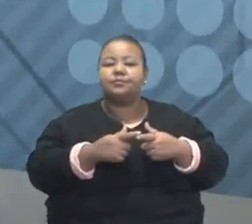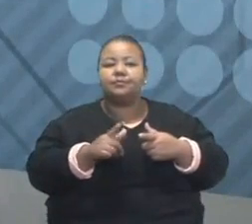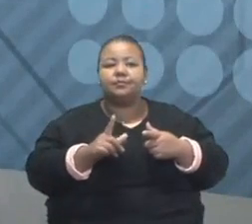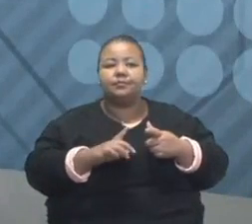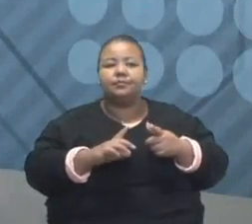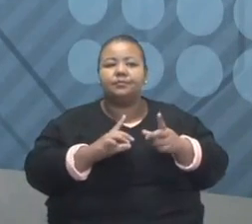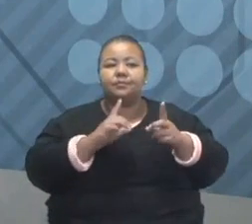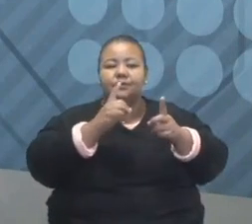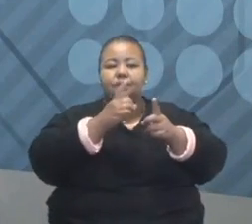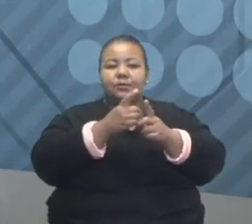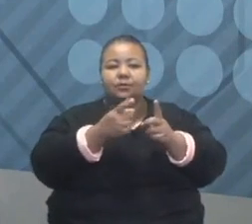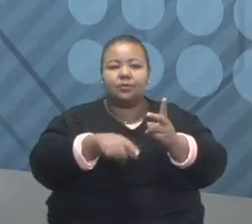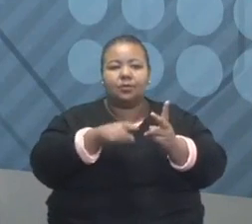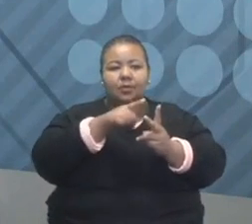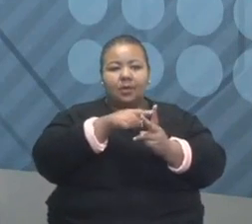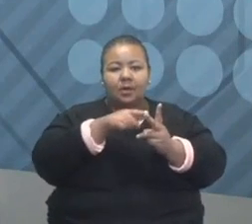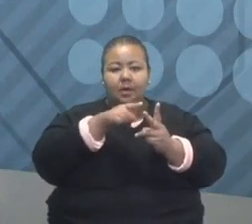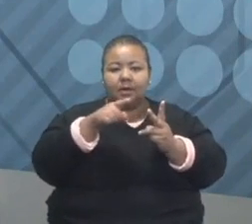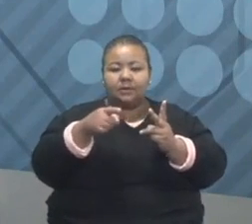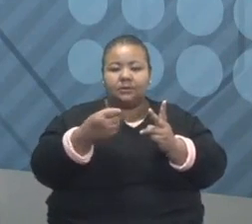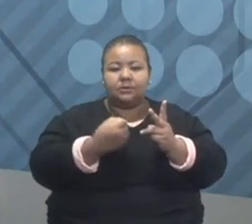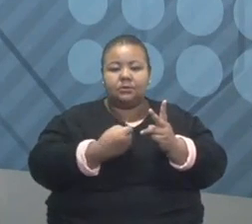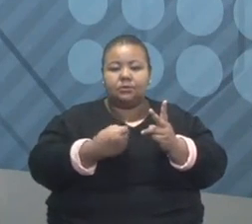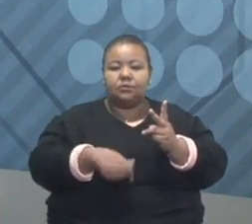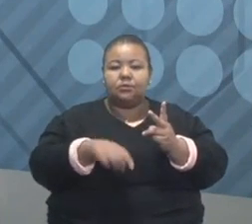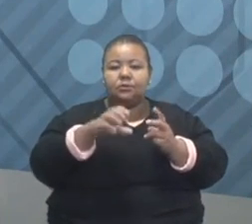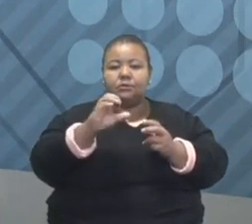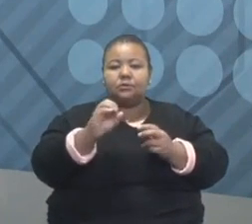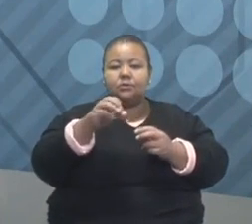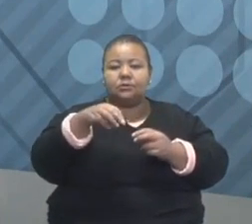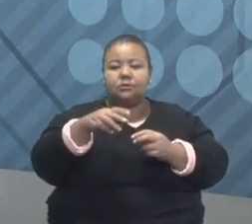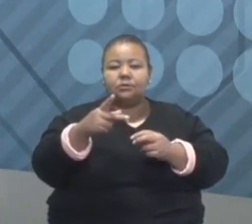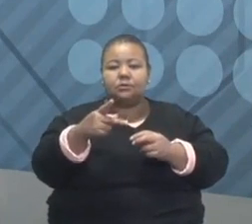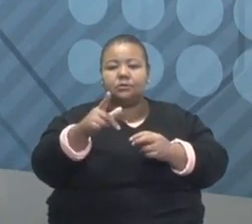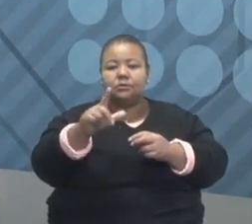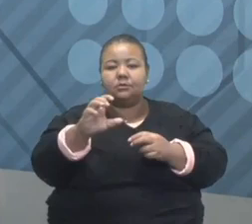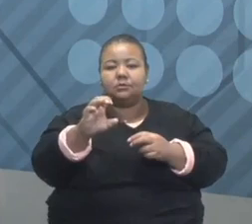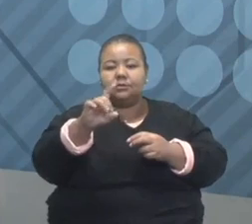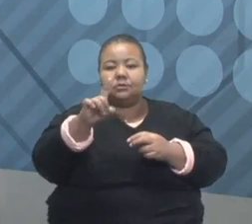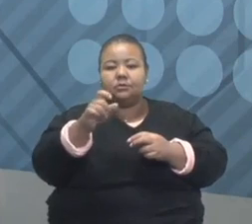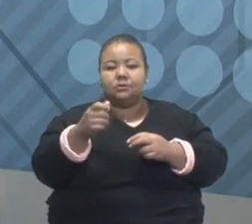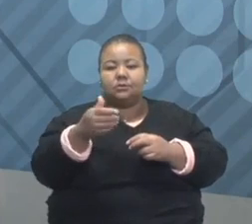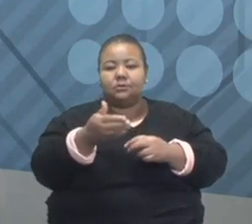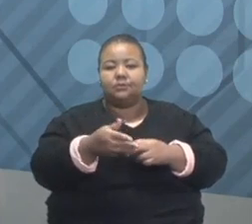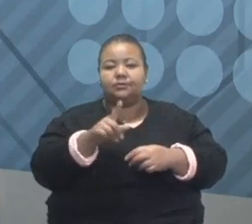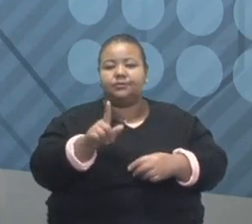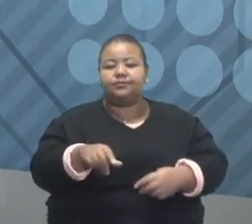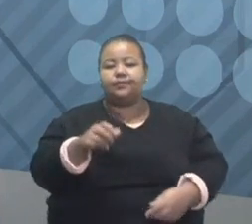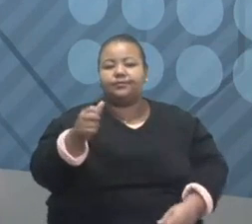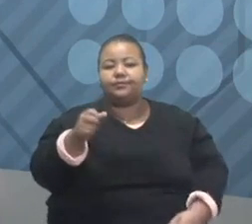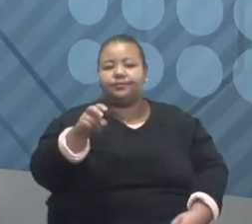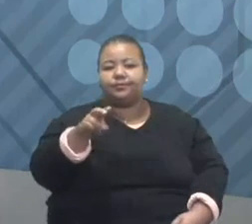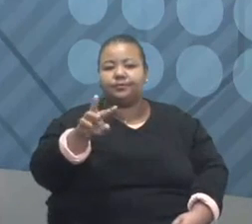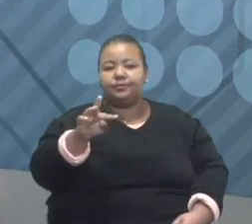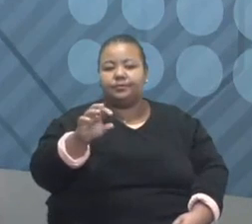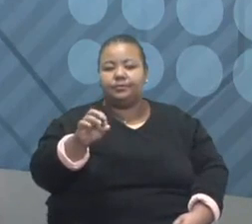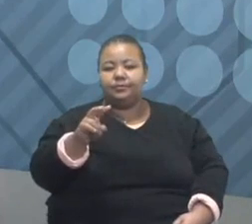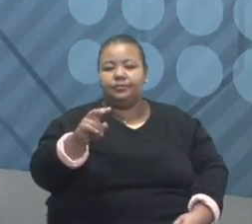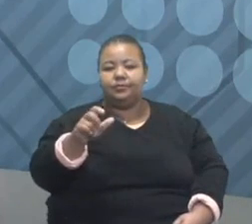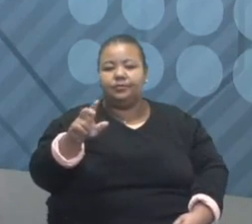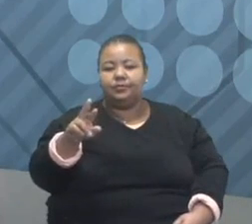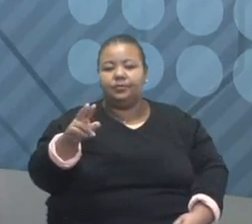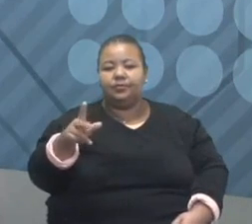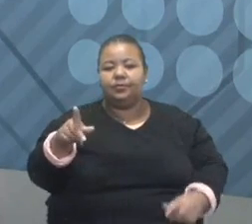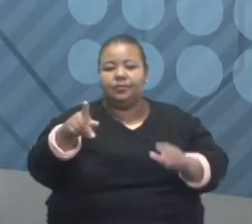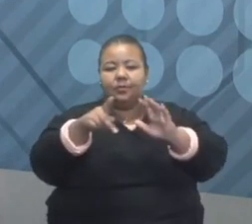encontrou que a raiz ali ela é um número complexo? Nós estamos trabalhando com autovalor pertencente ao conjunto dos